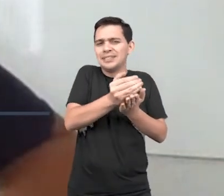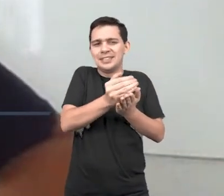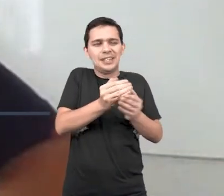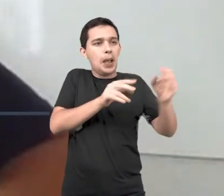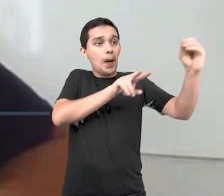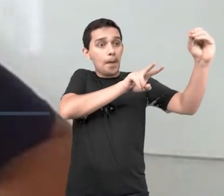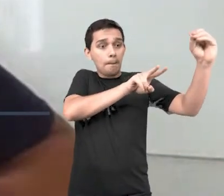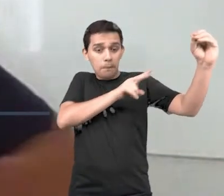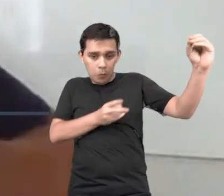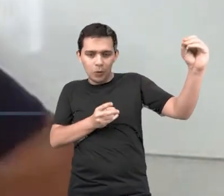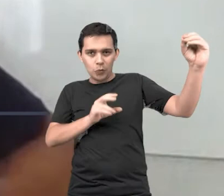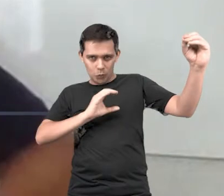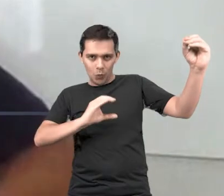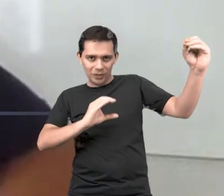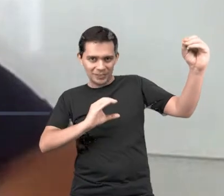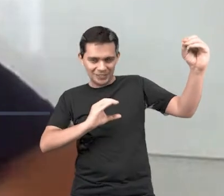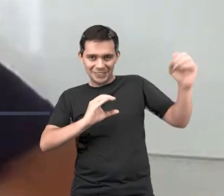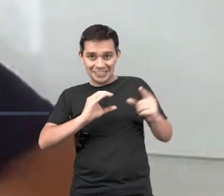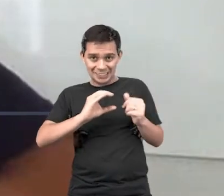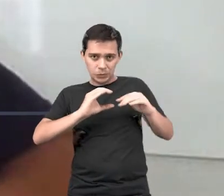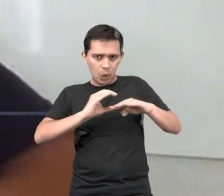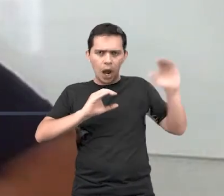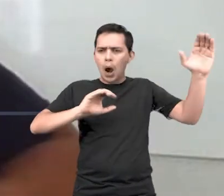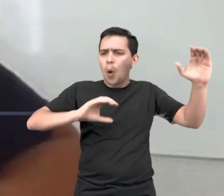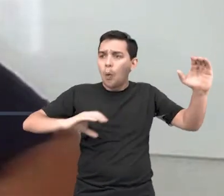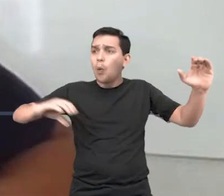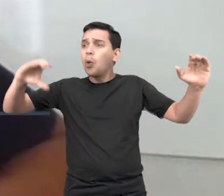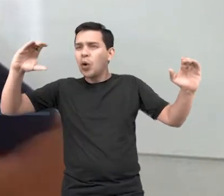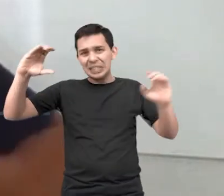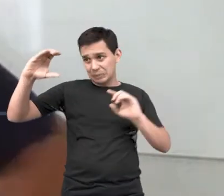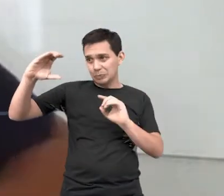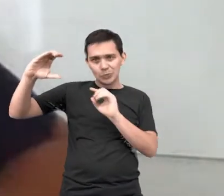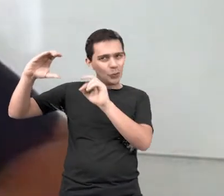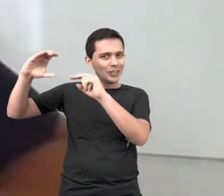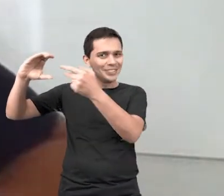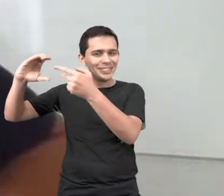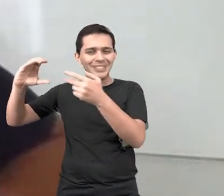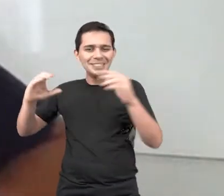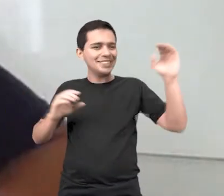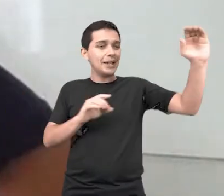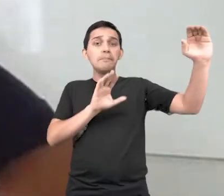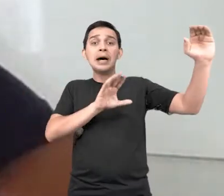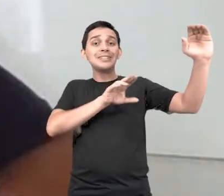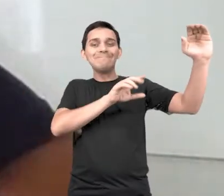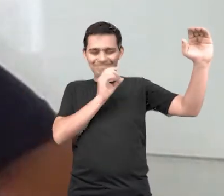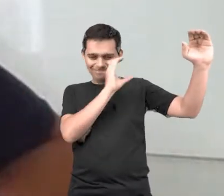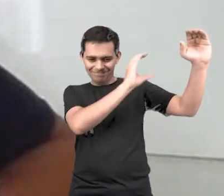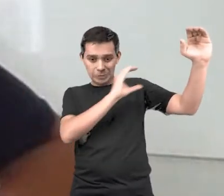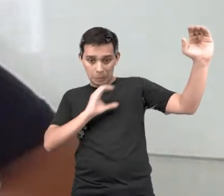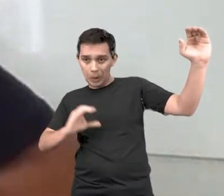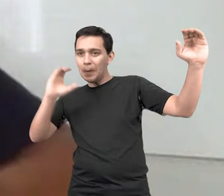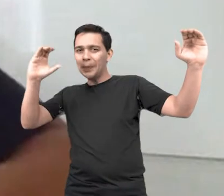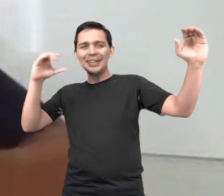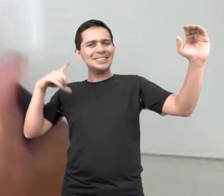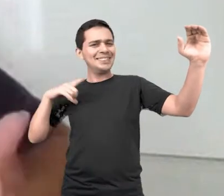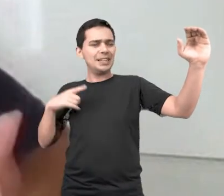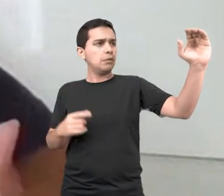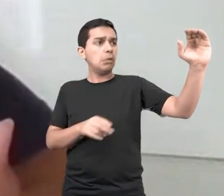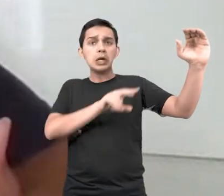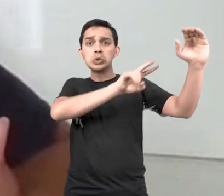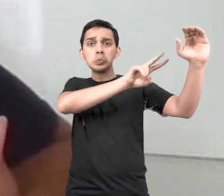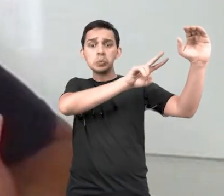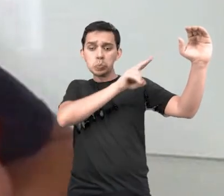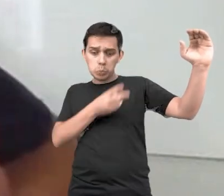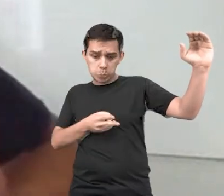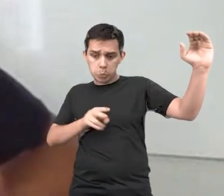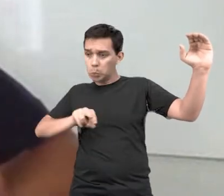o cumprimento desse mecanismo, criem contas específicas, e, no entanto, essas contas não são alimentadas. Né? Essas contas, na